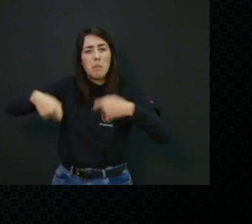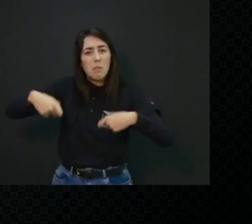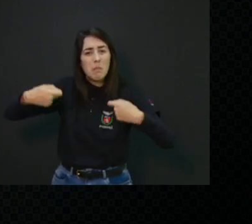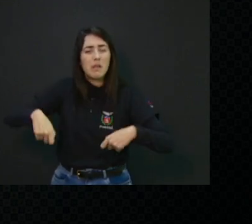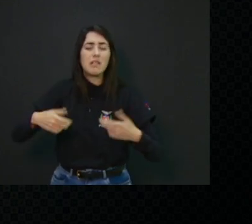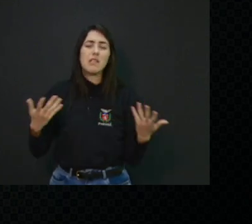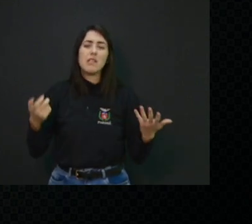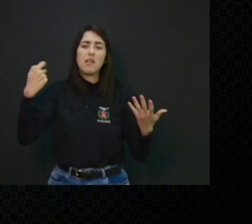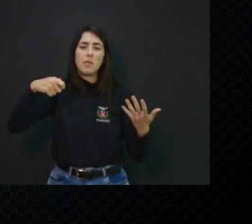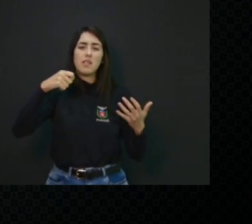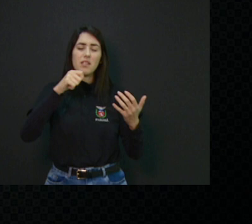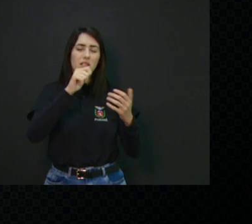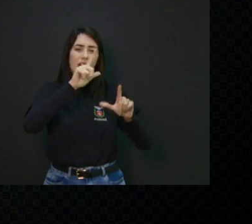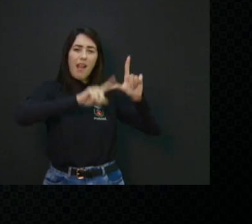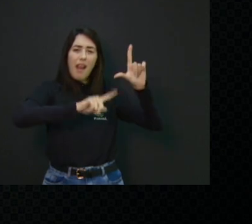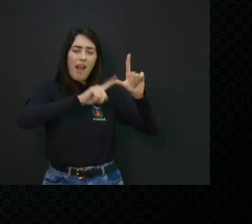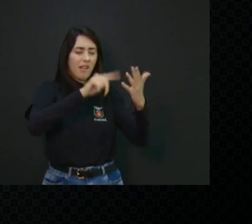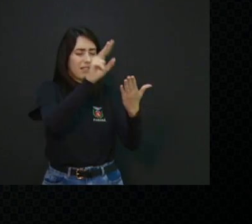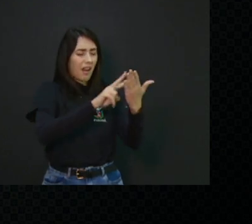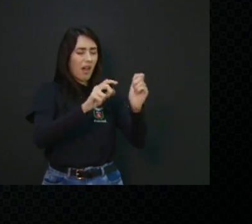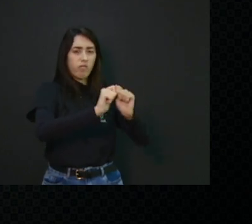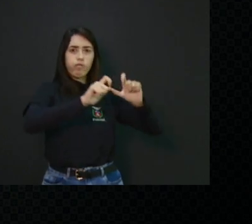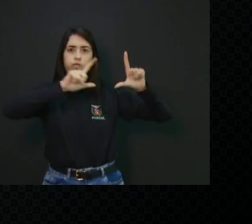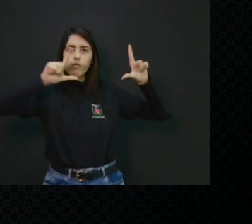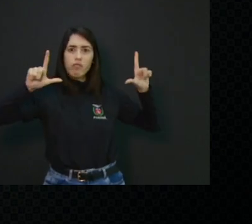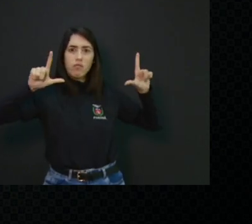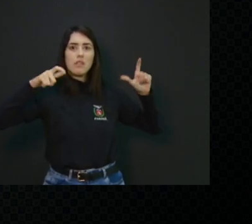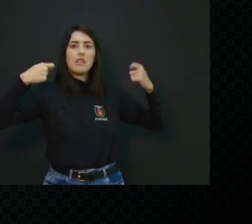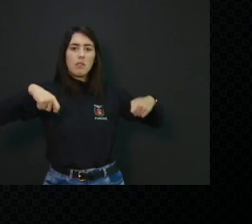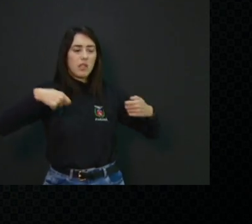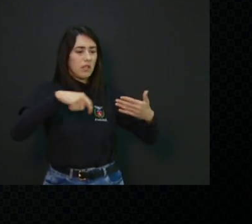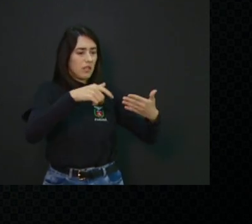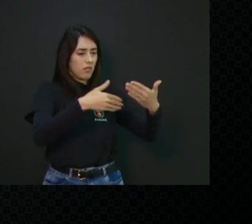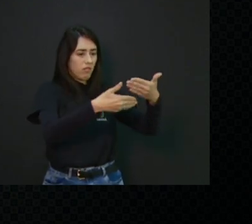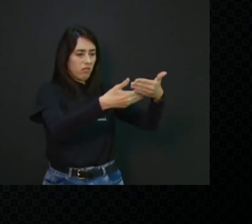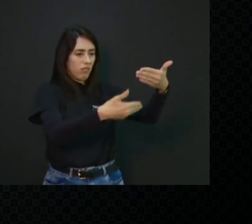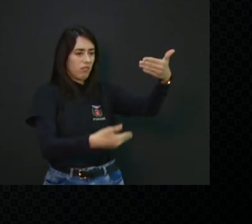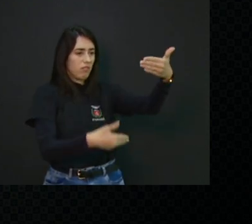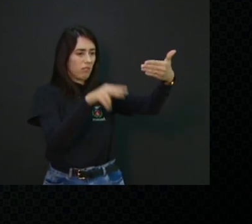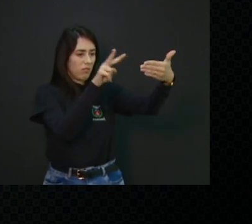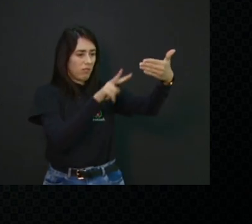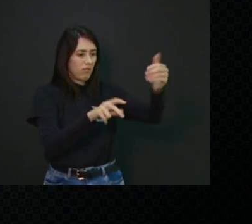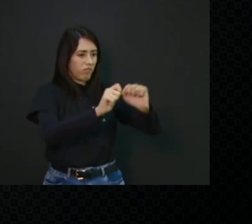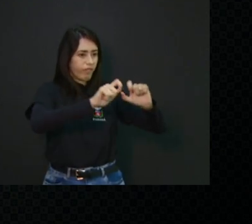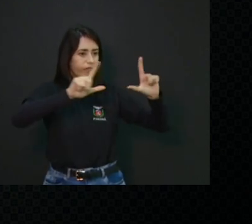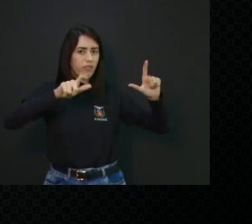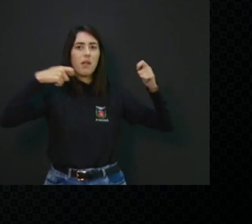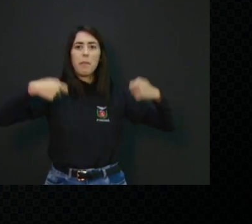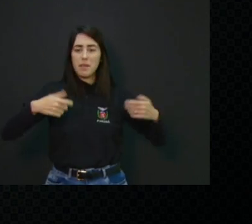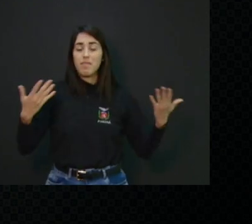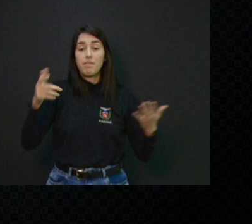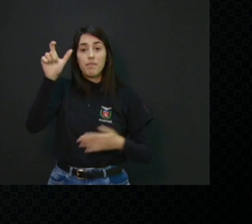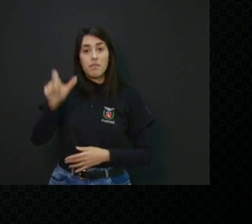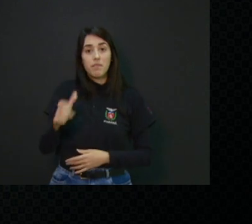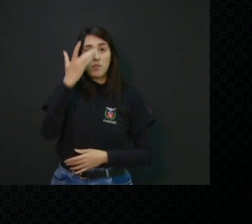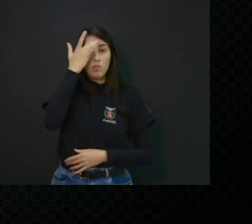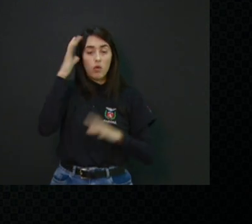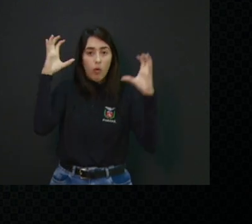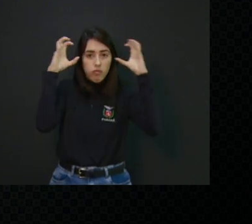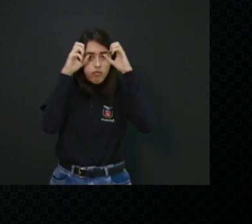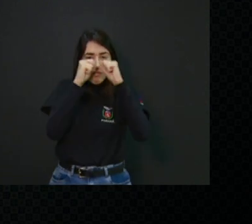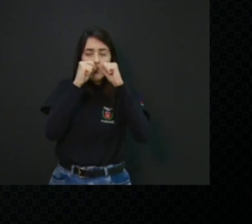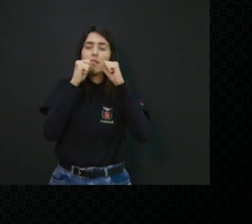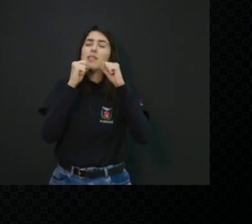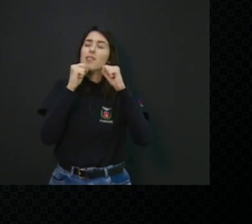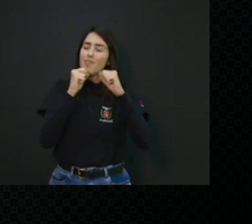caracteres ampliados para sua leitura, plano inclinado para a leitura. Então, o sujeito com baixa visão é um sujeito